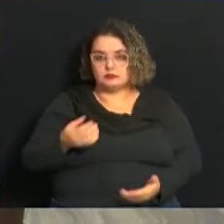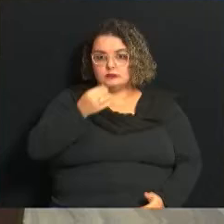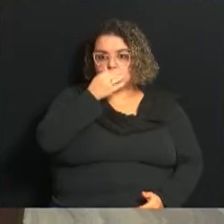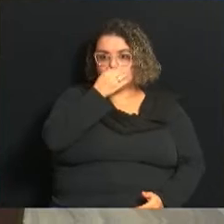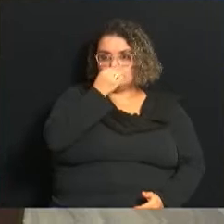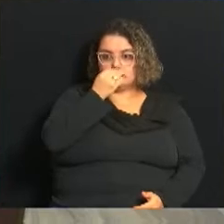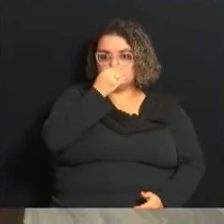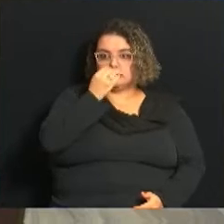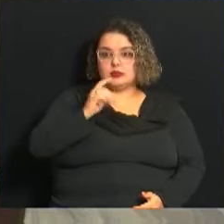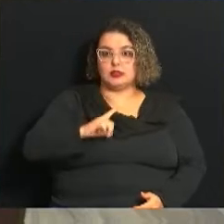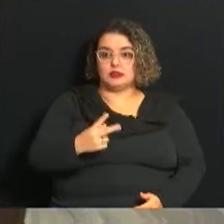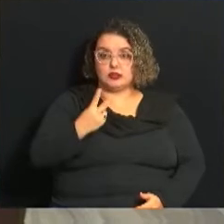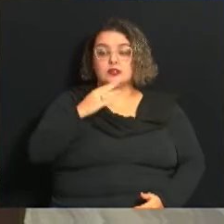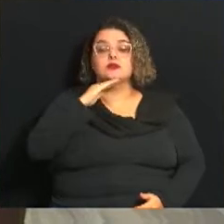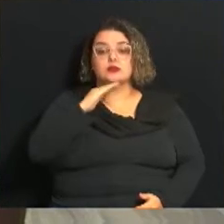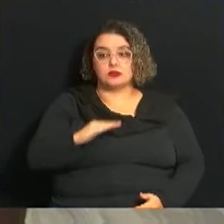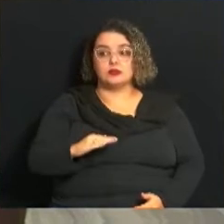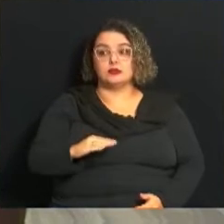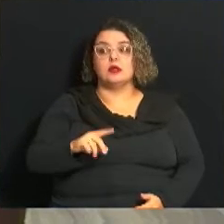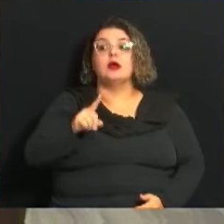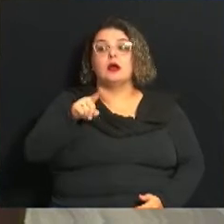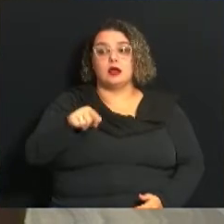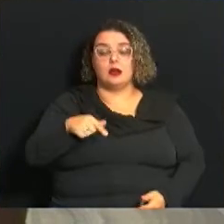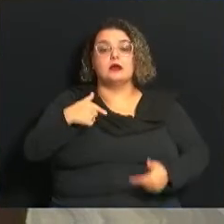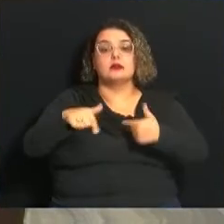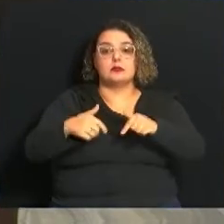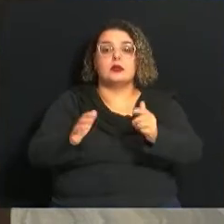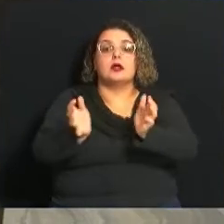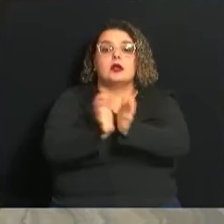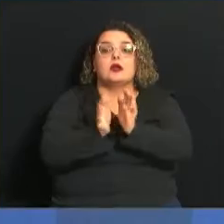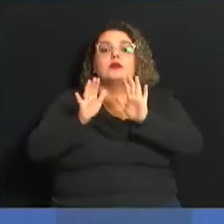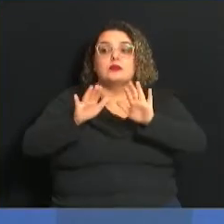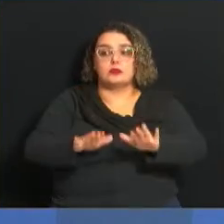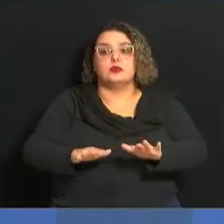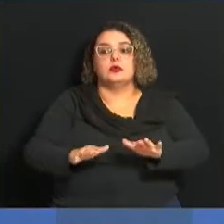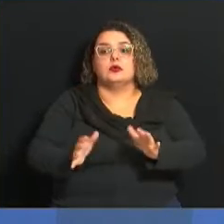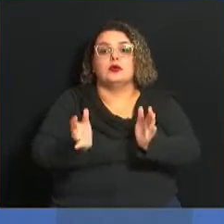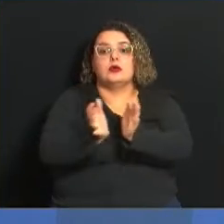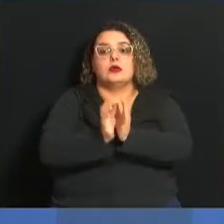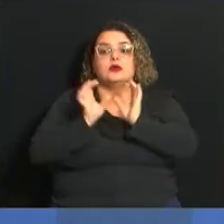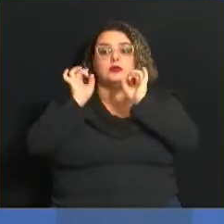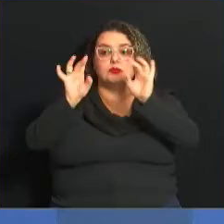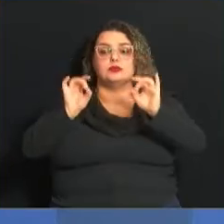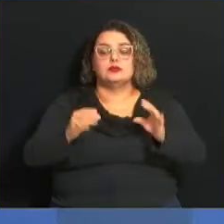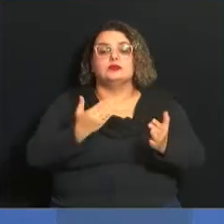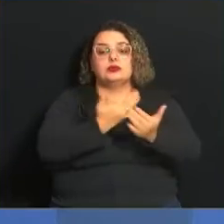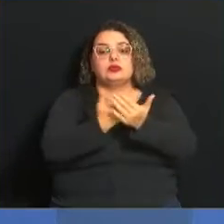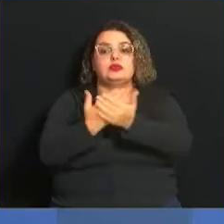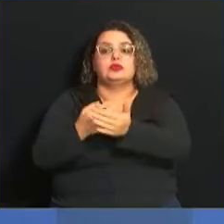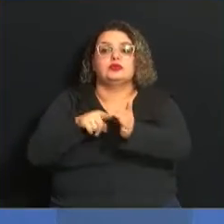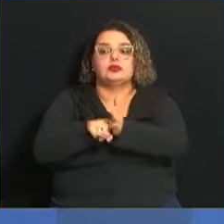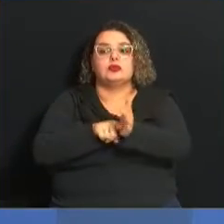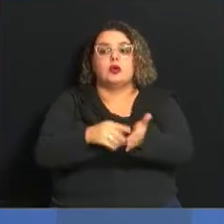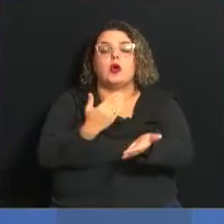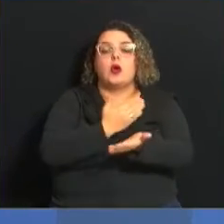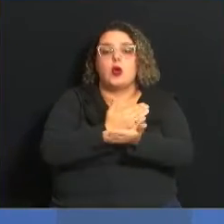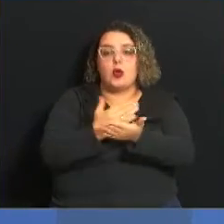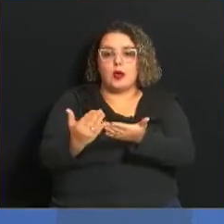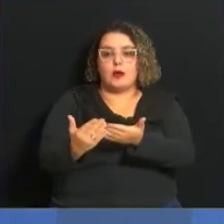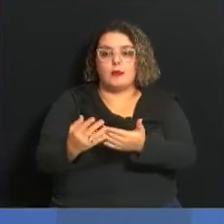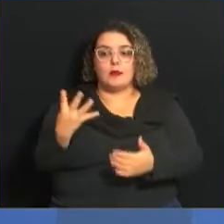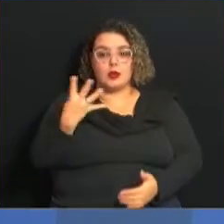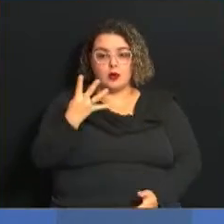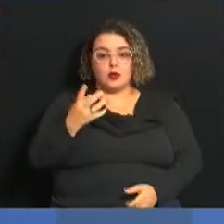tem a partir das 2 horas, né? Hoje tem trabalho de comissões permanentes e comissões especiais de estudos também. Olha, a gente começa com a 4ª